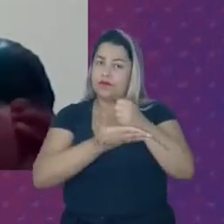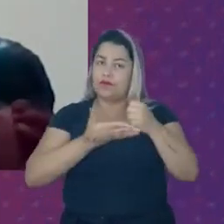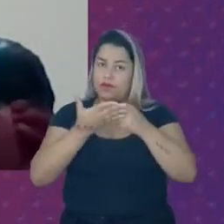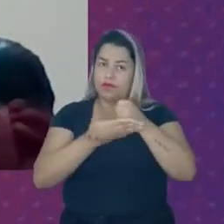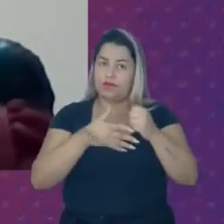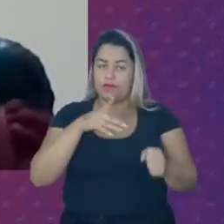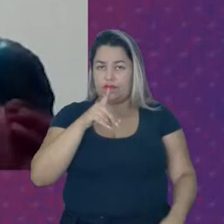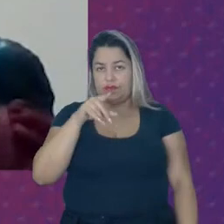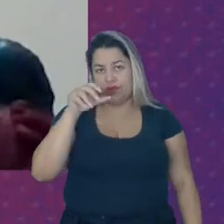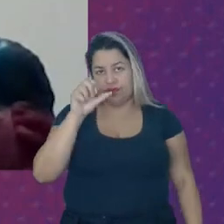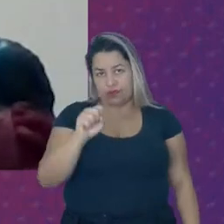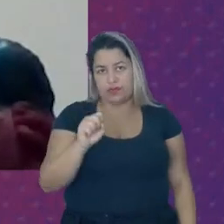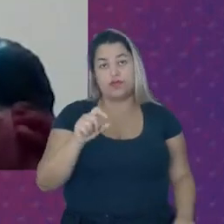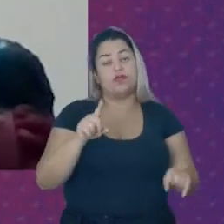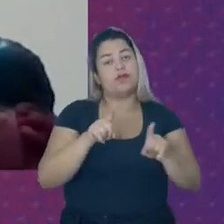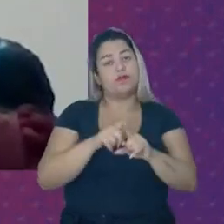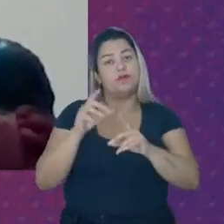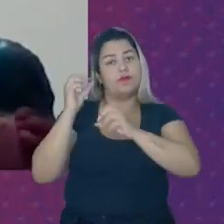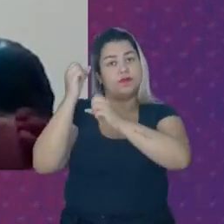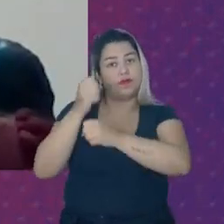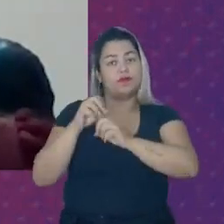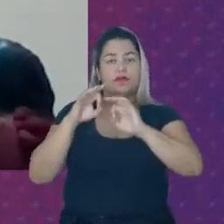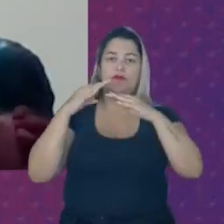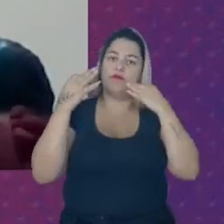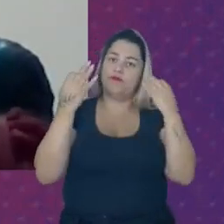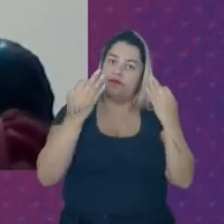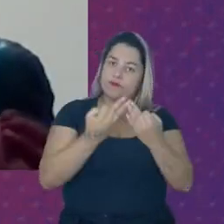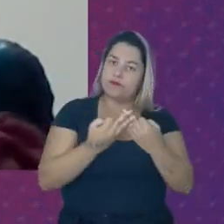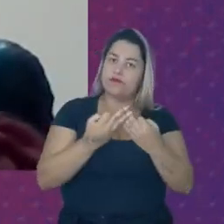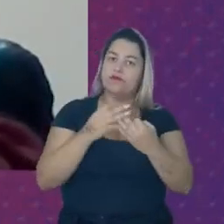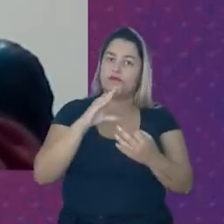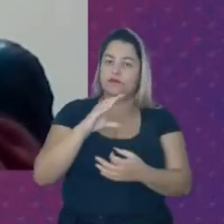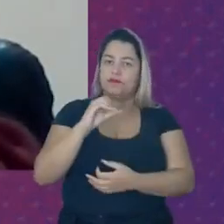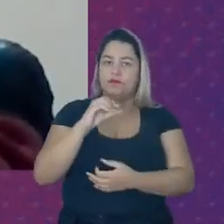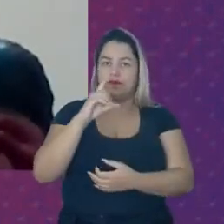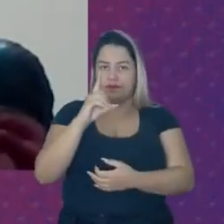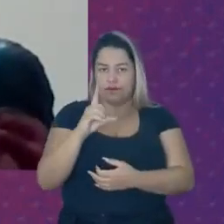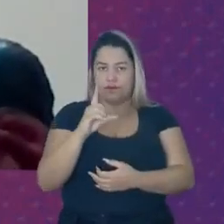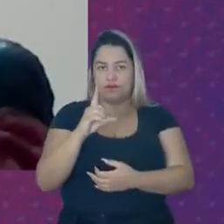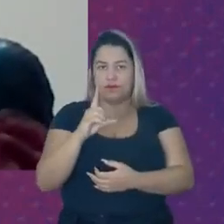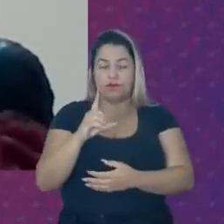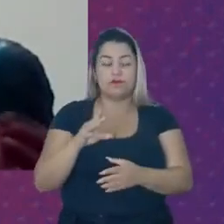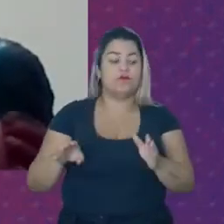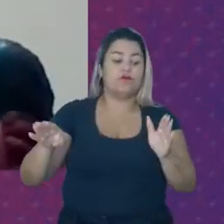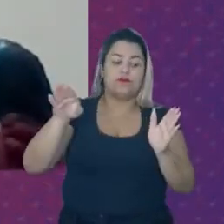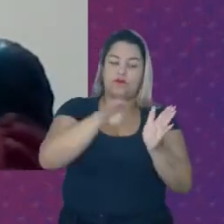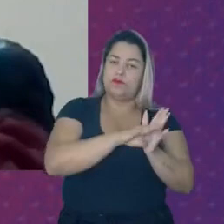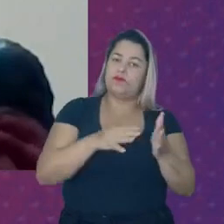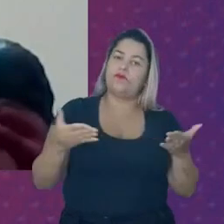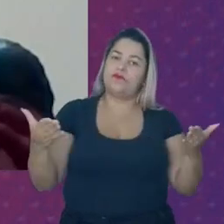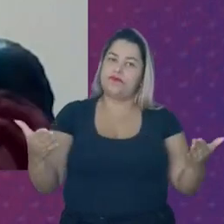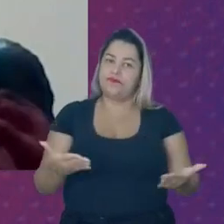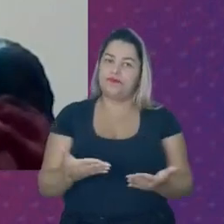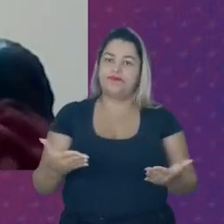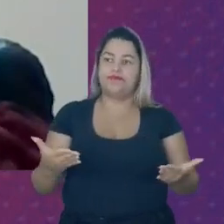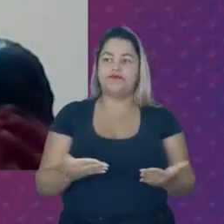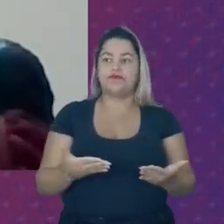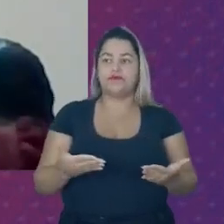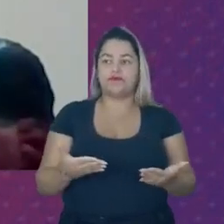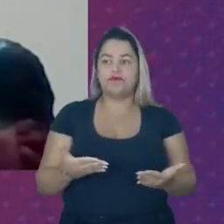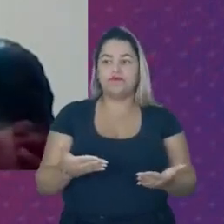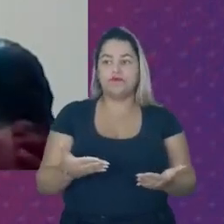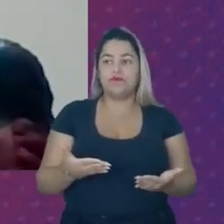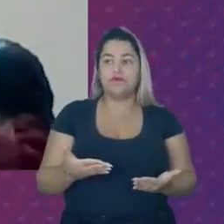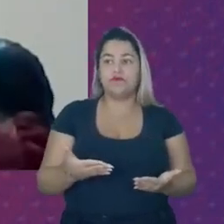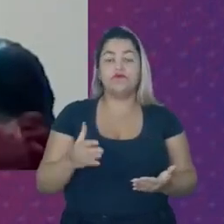dados para o programa Bolsa Família é o cadastro único. E aí a gente chega agora, a partir trazendo, mesmo